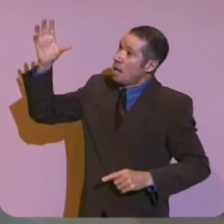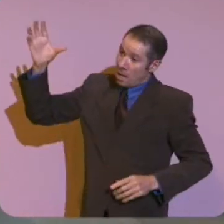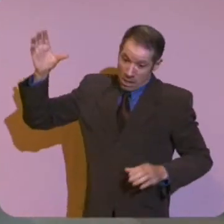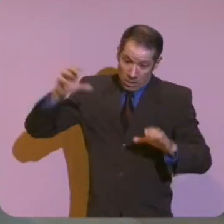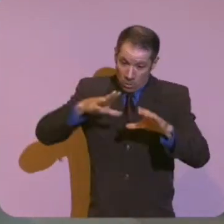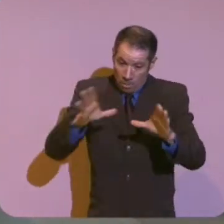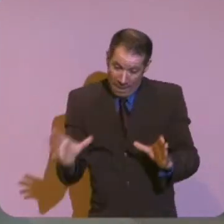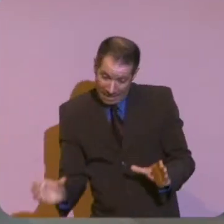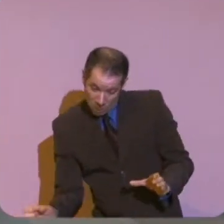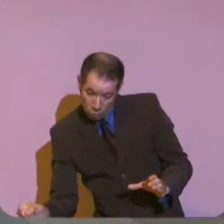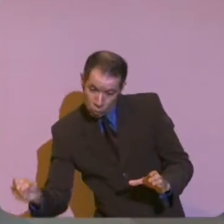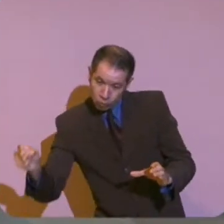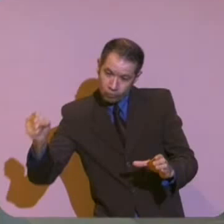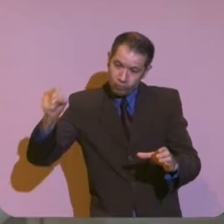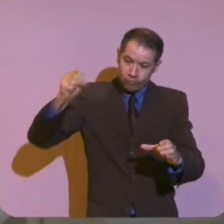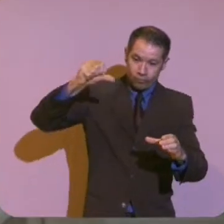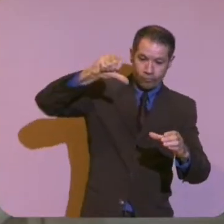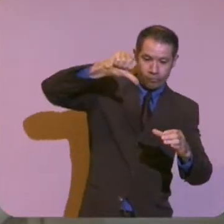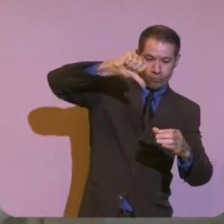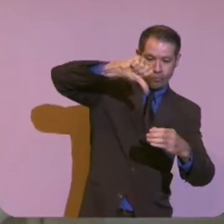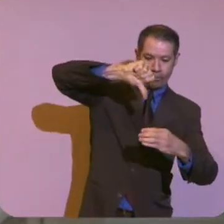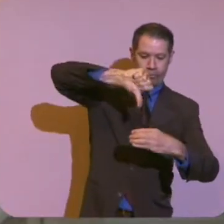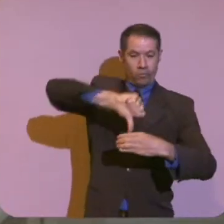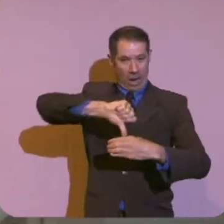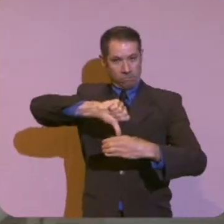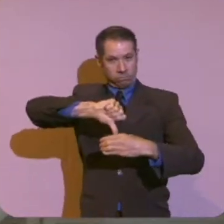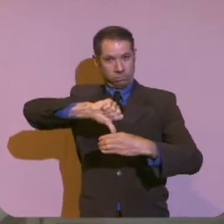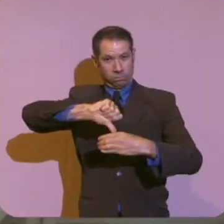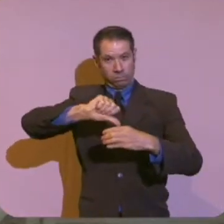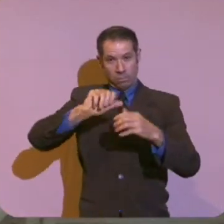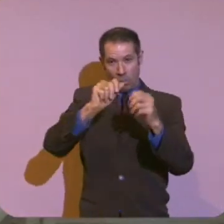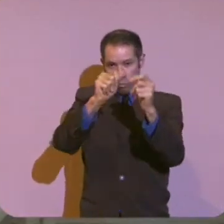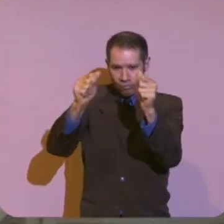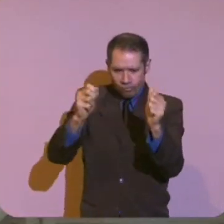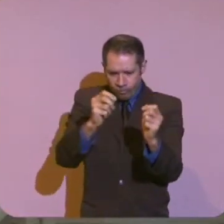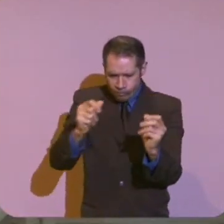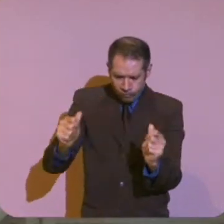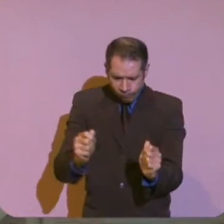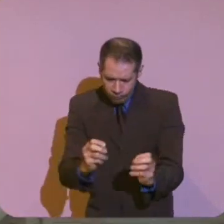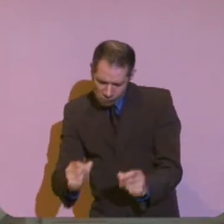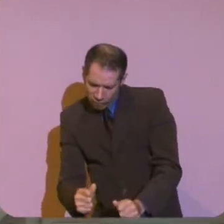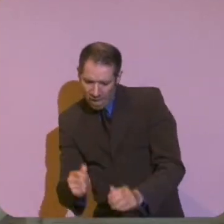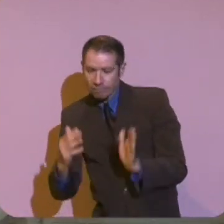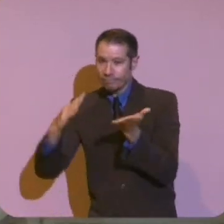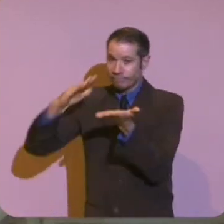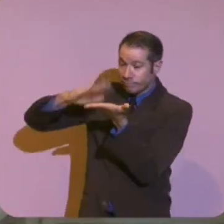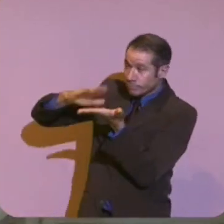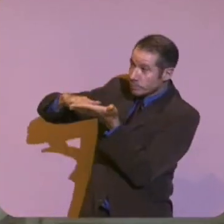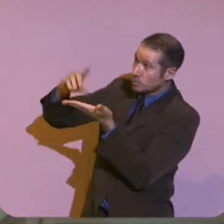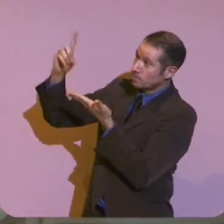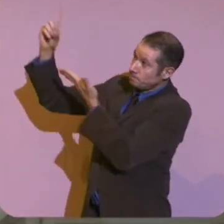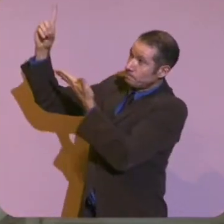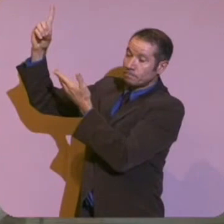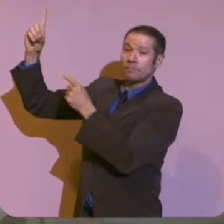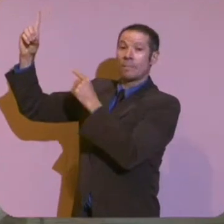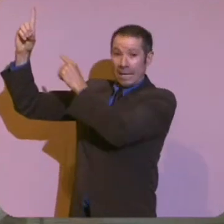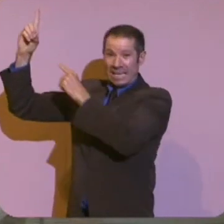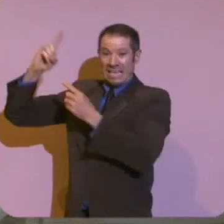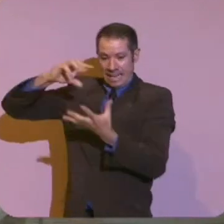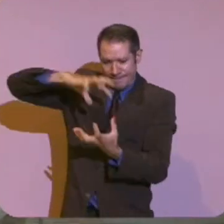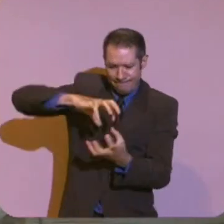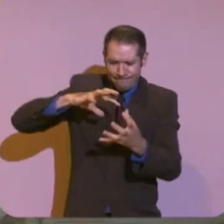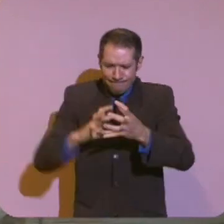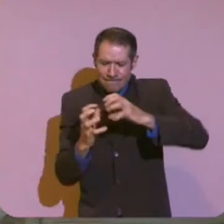jarro já cozido, porque todos nós somos só barro na mão de Deus, e se for preciso Ele amassa